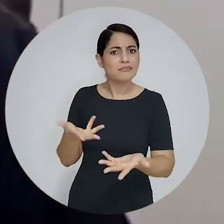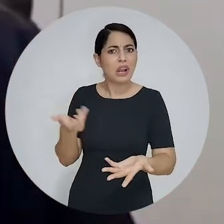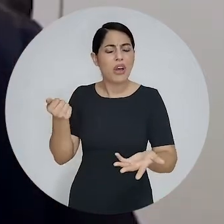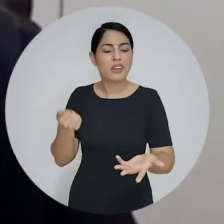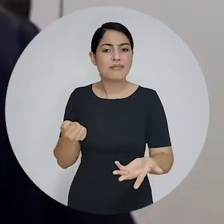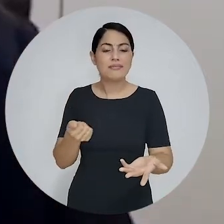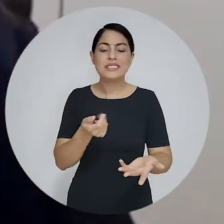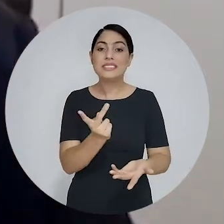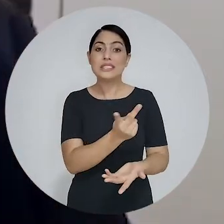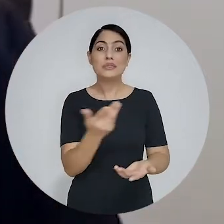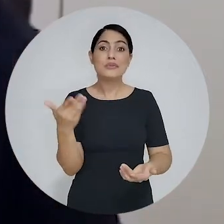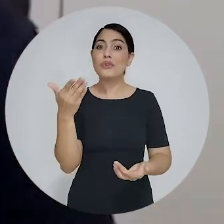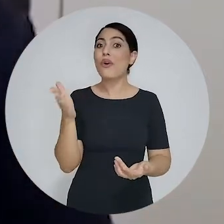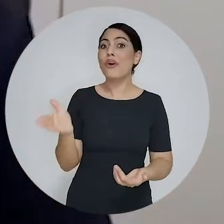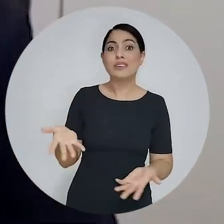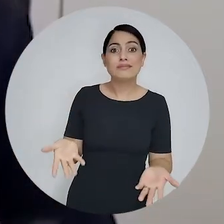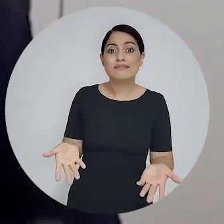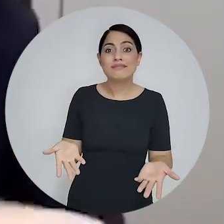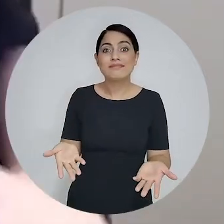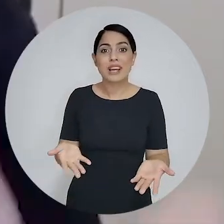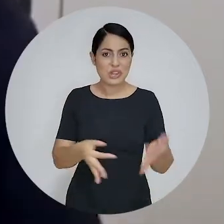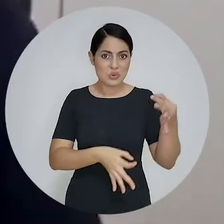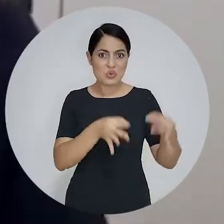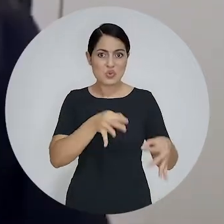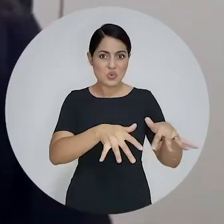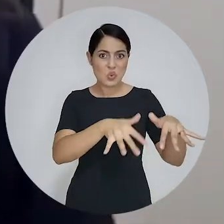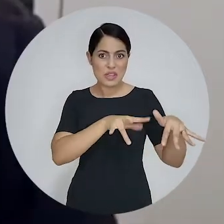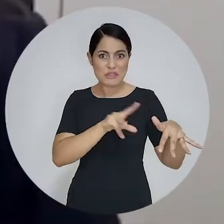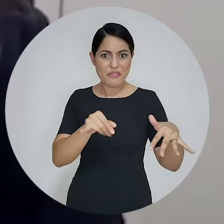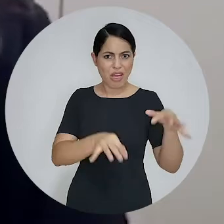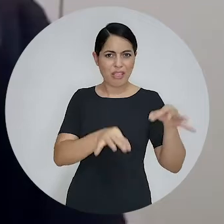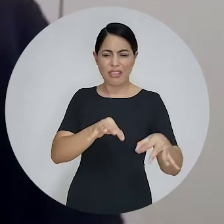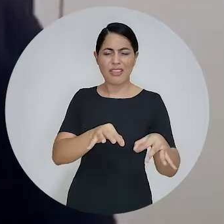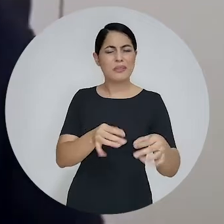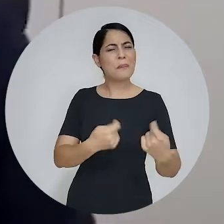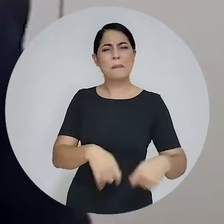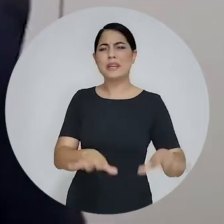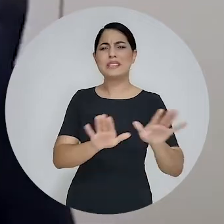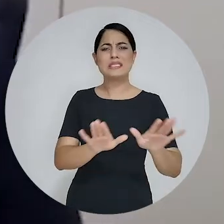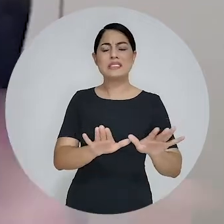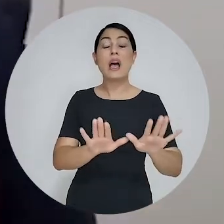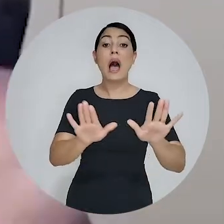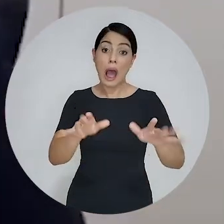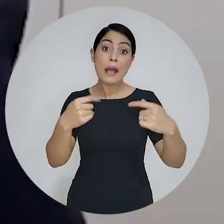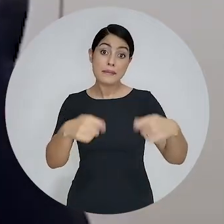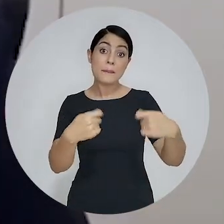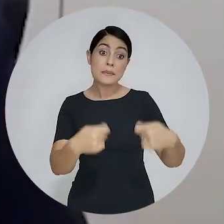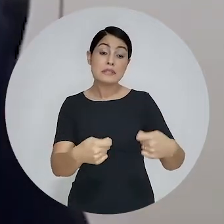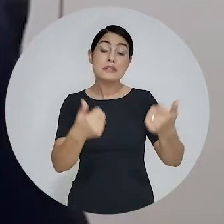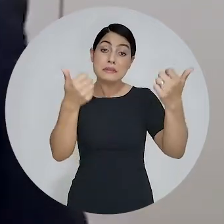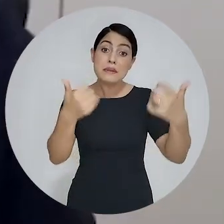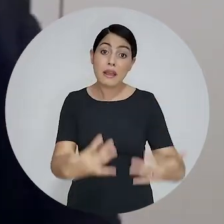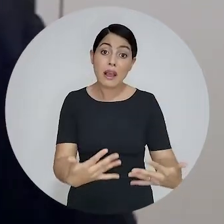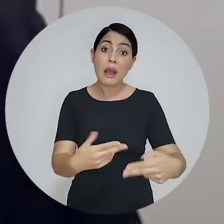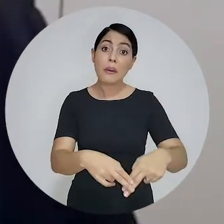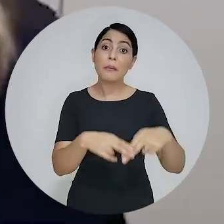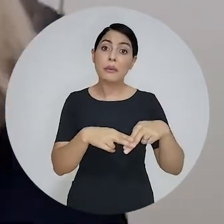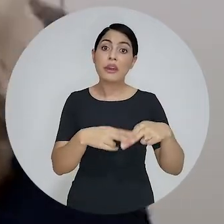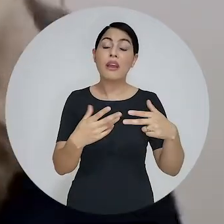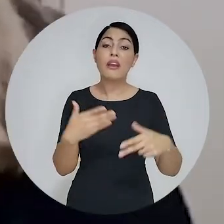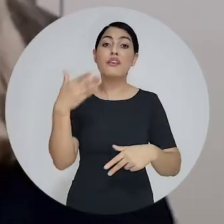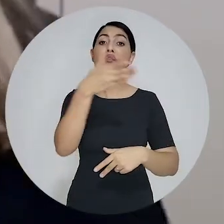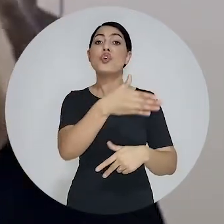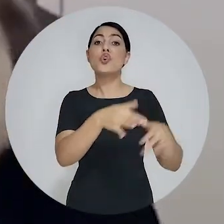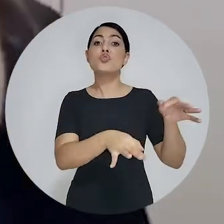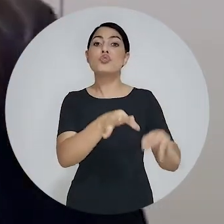não foram? Isso não precisa ser discutido em juízo, ok? Eu me lembro que em 2007, 2008, quando isso começou, ele tem que explicar então porque ele